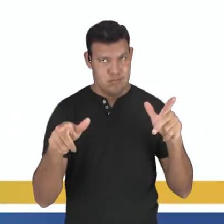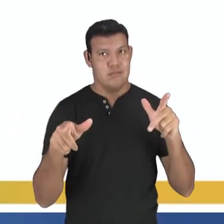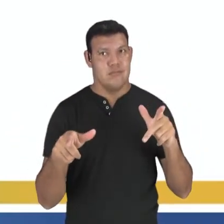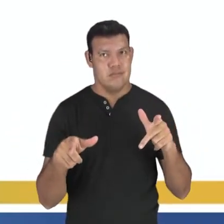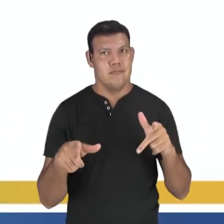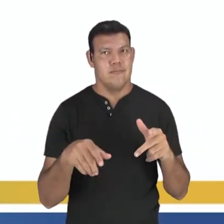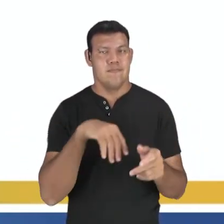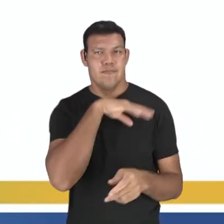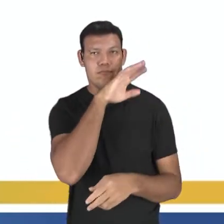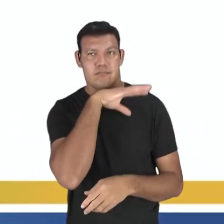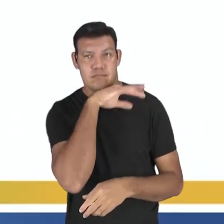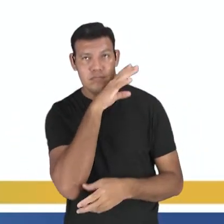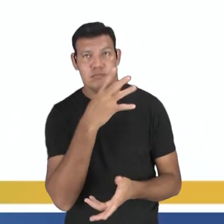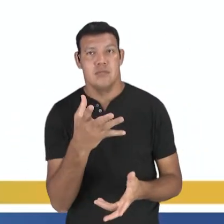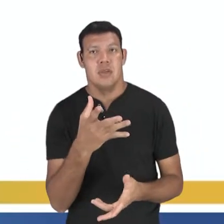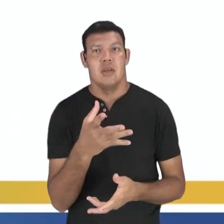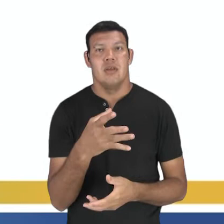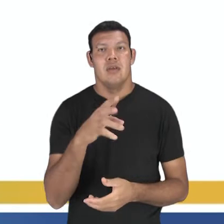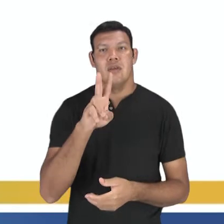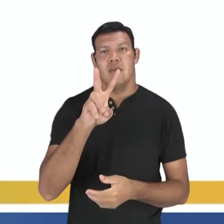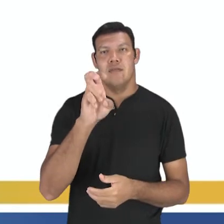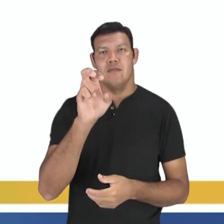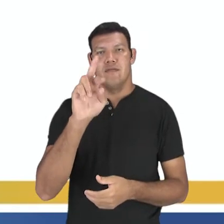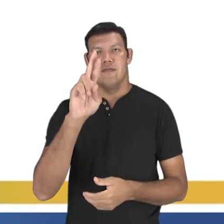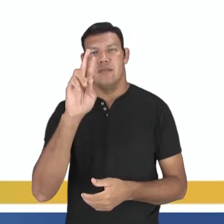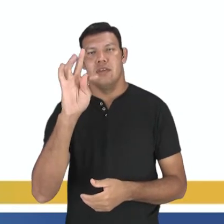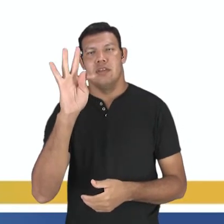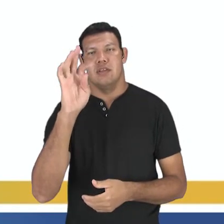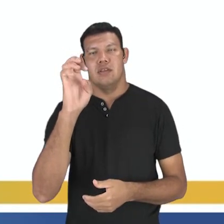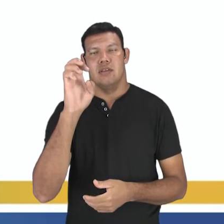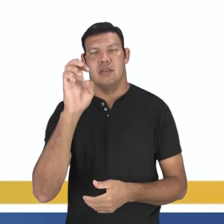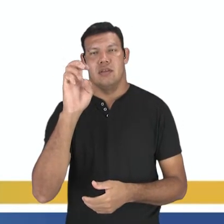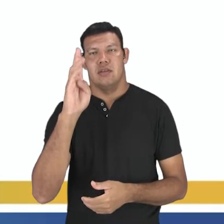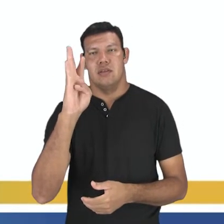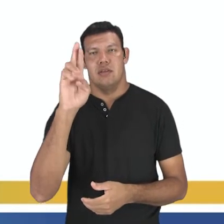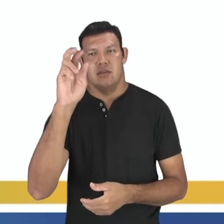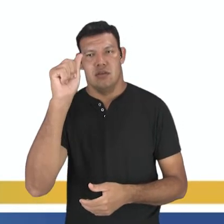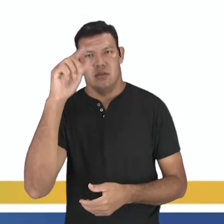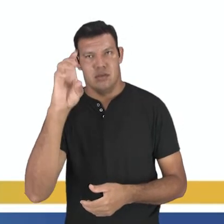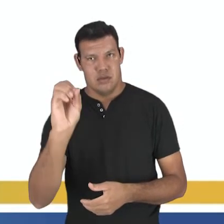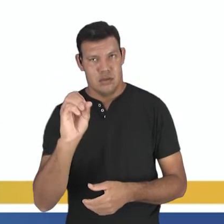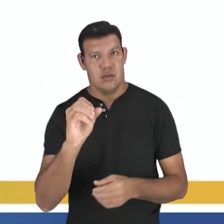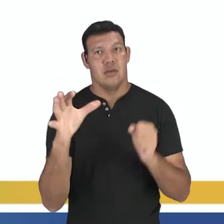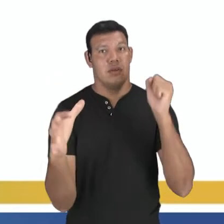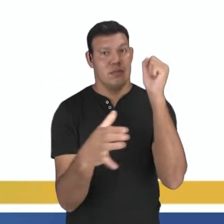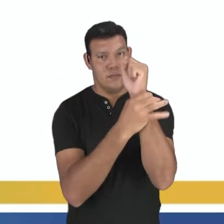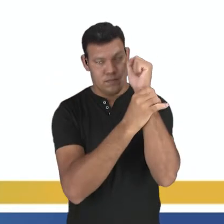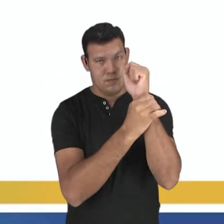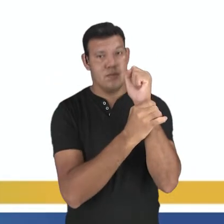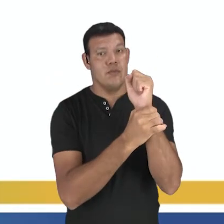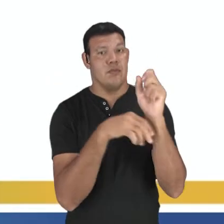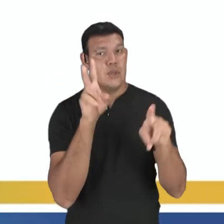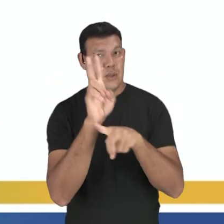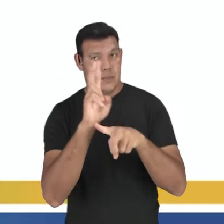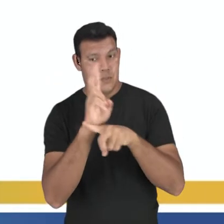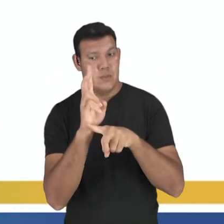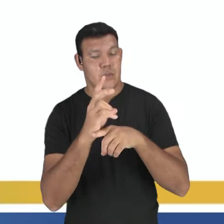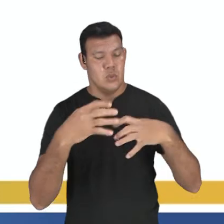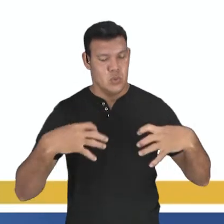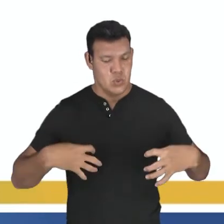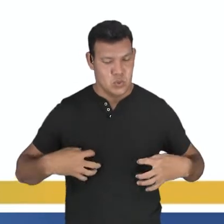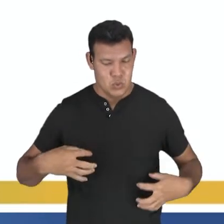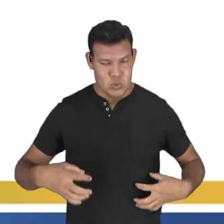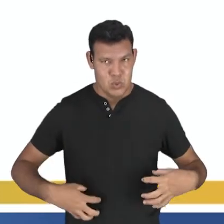os seres vivos que são vertebrados e invertebrados, outra característica importante é a garantia da proteção dos nossos órgãos